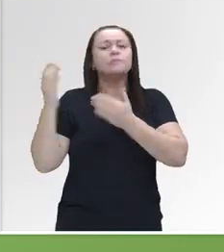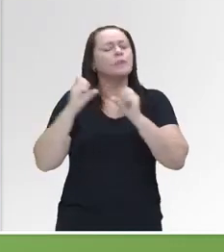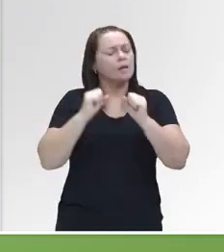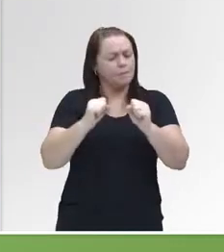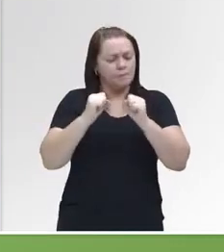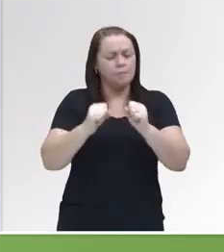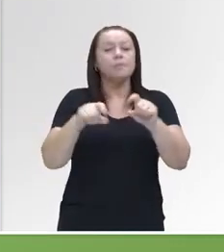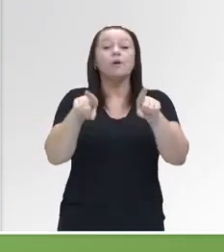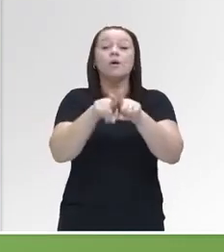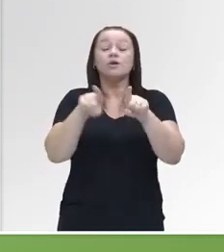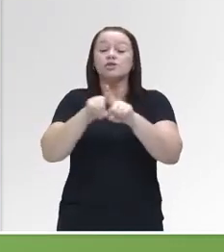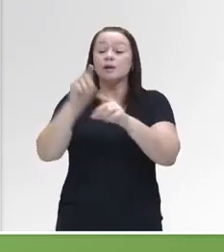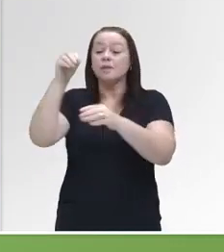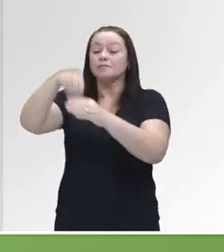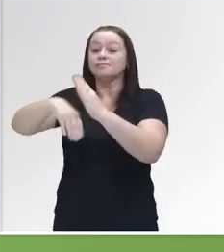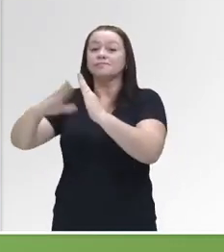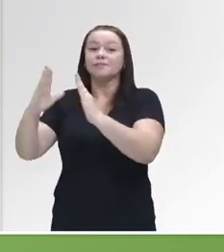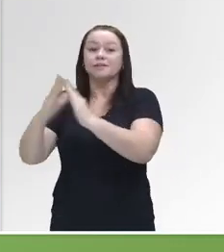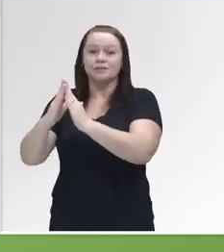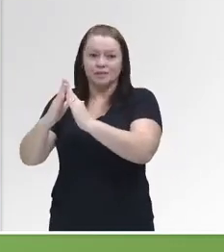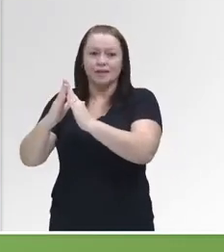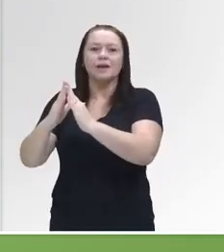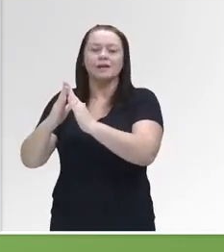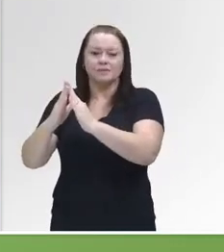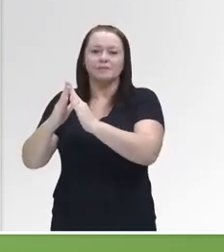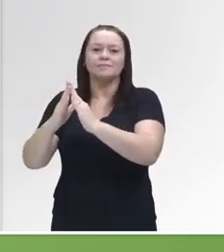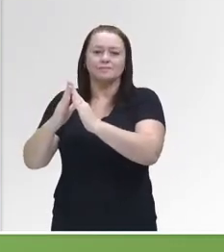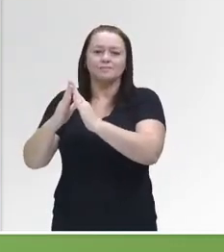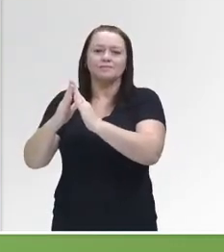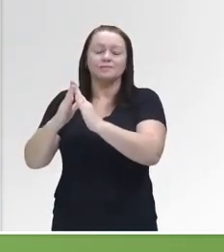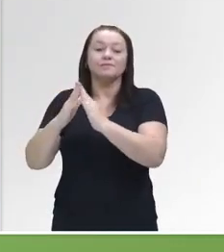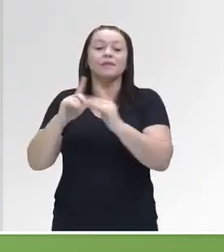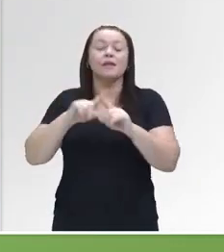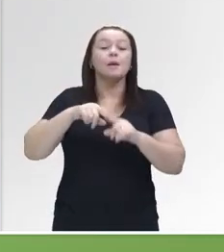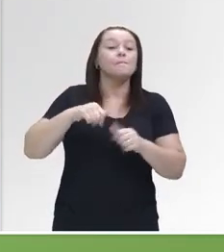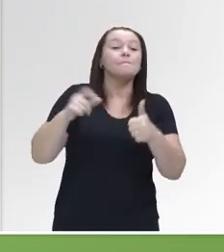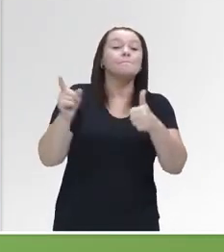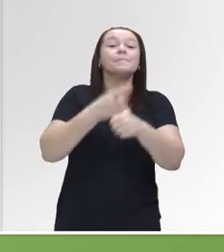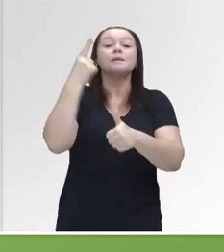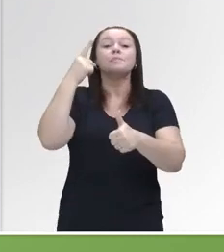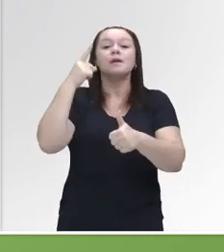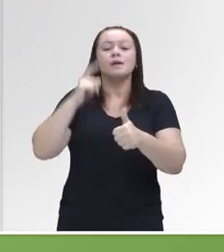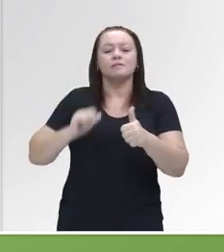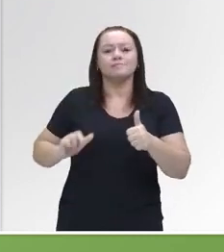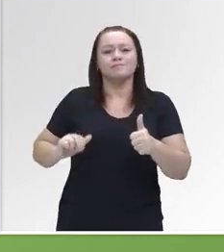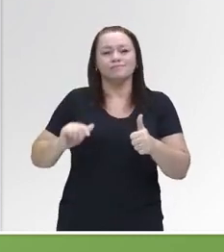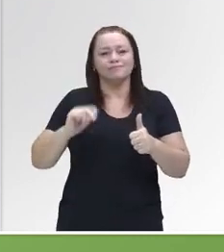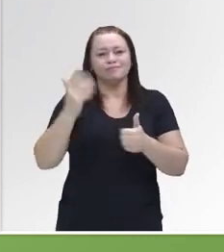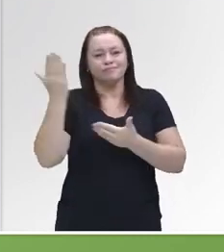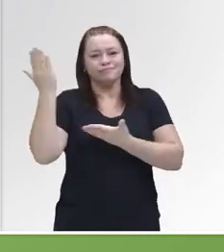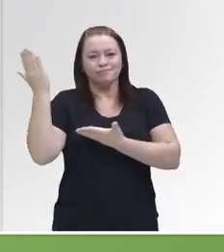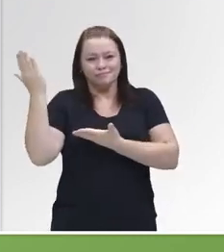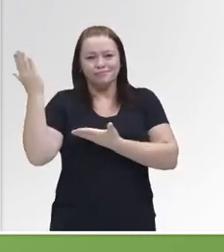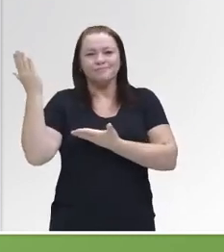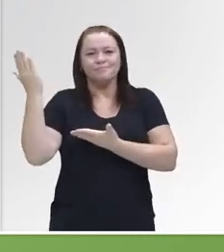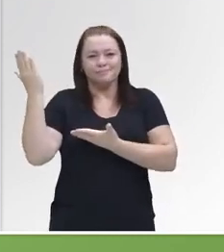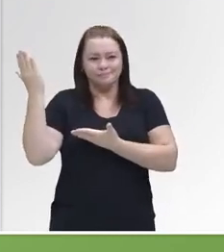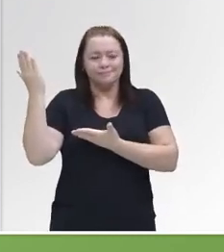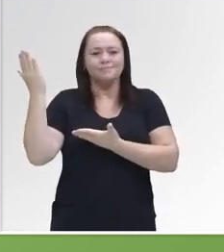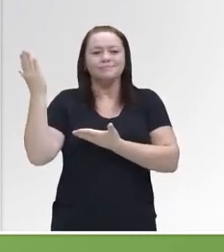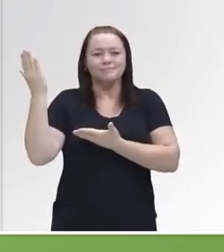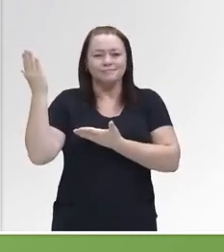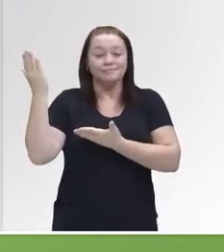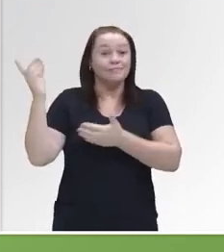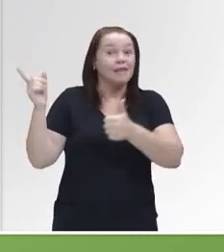casa, o mais frequente local é a escada. Aí na tabela ela aparece como um